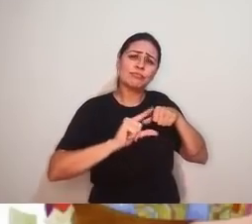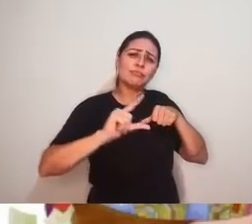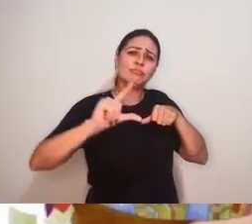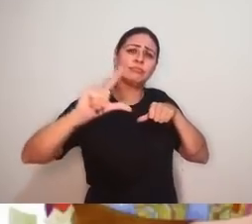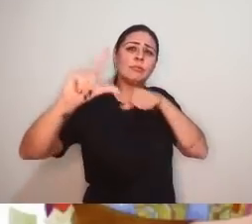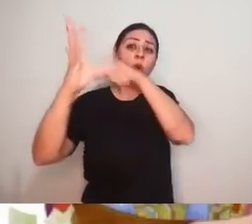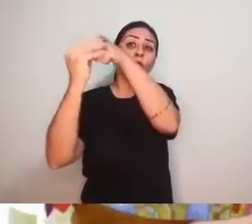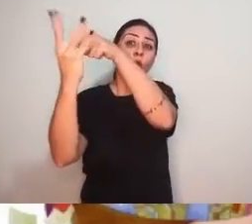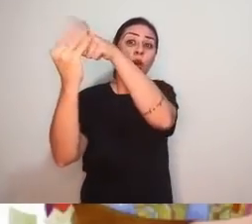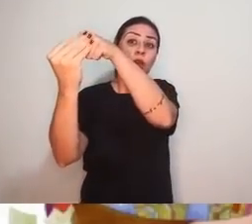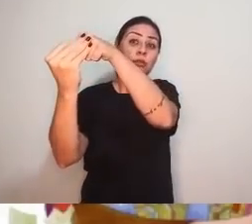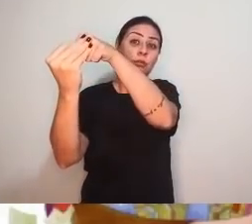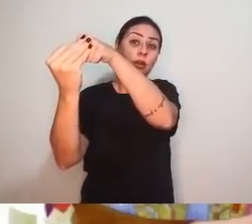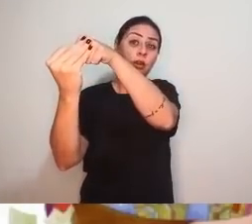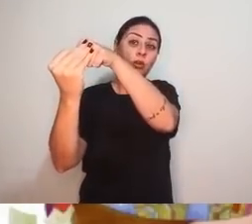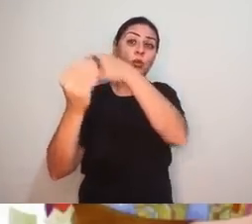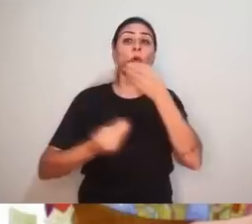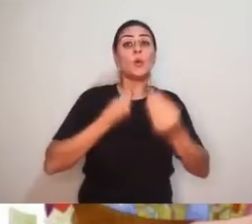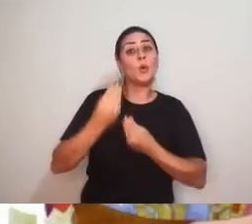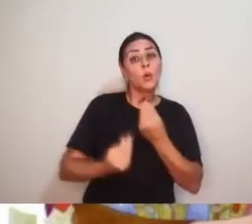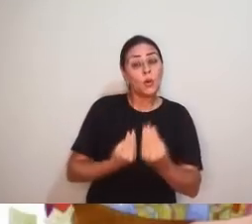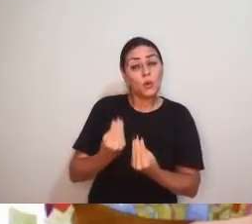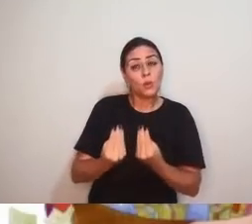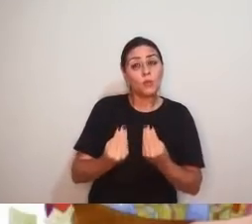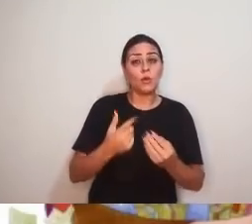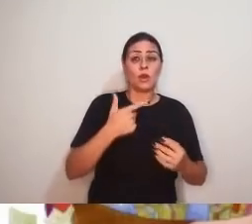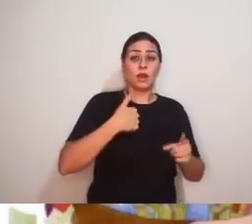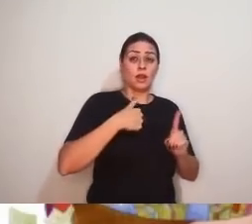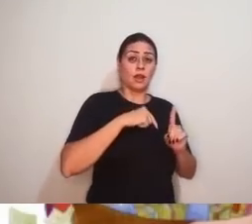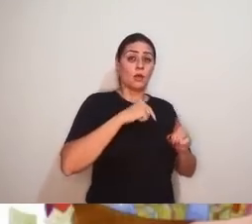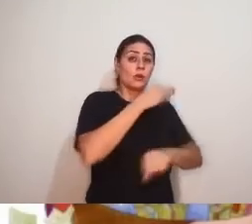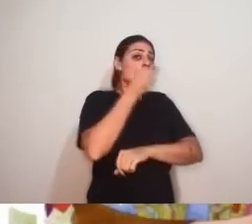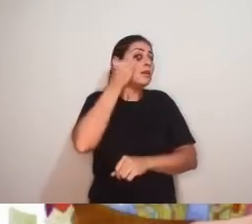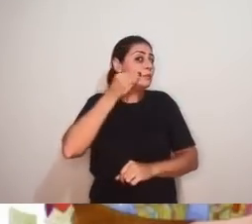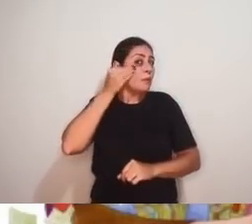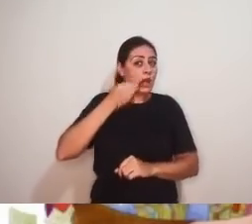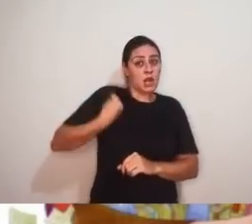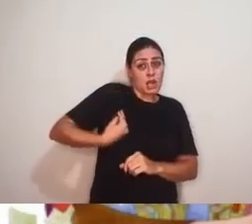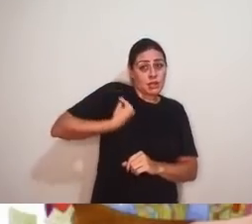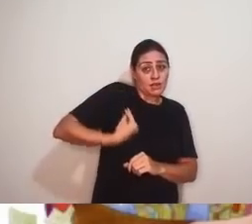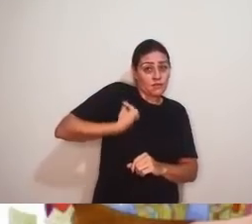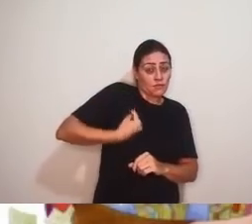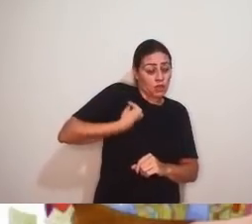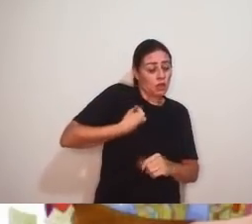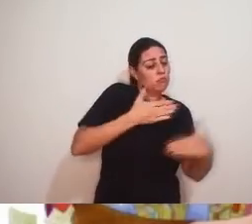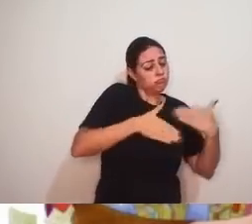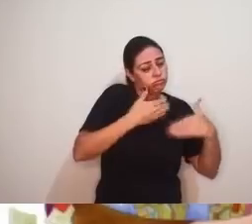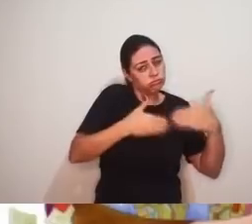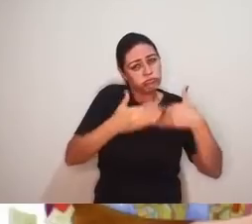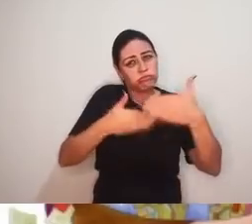vivência social com saberes não sistematizados para a mesma vivência social permeada por saberes